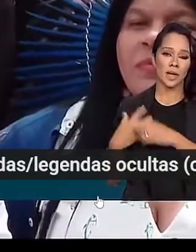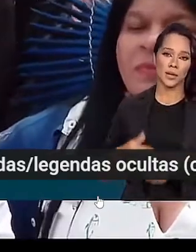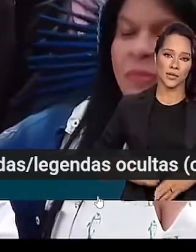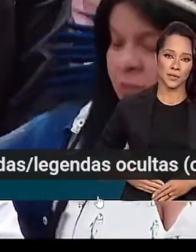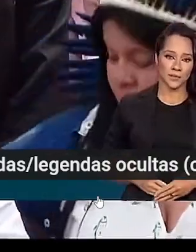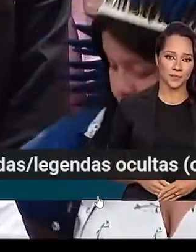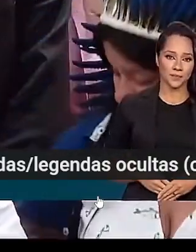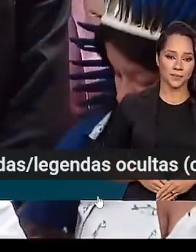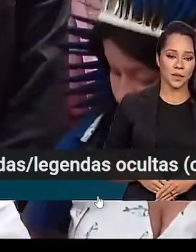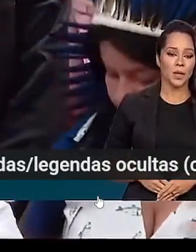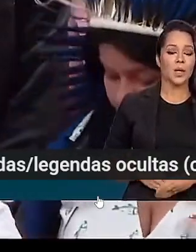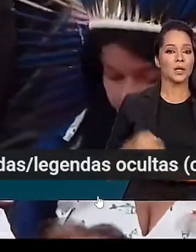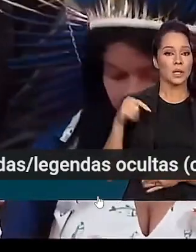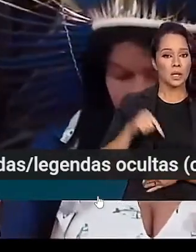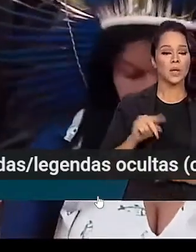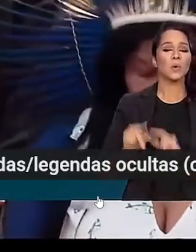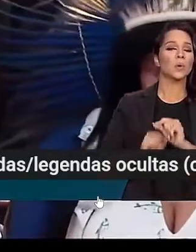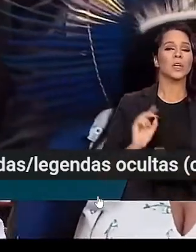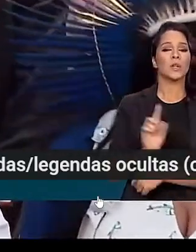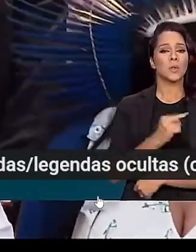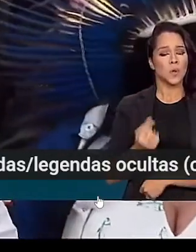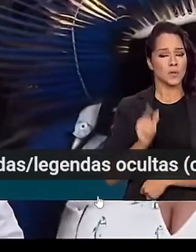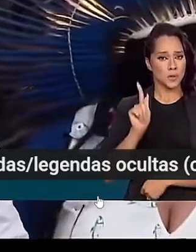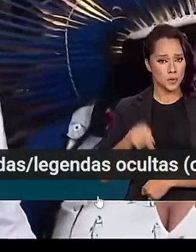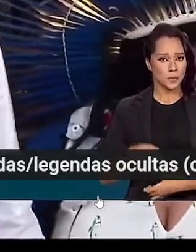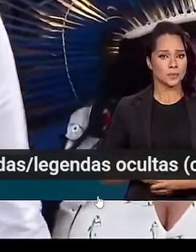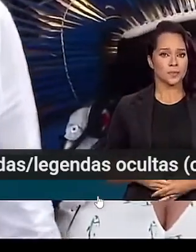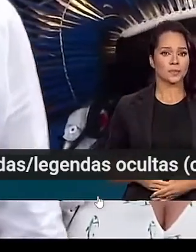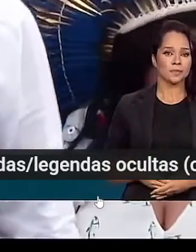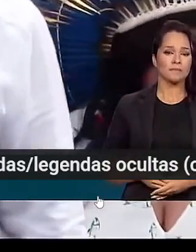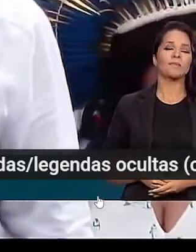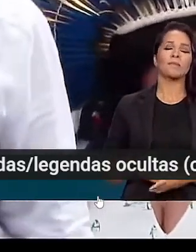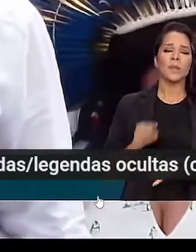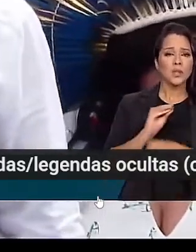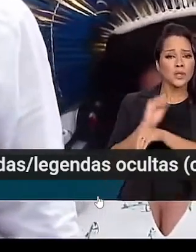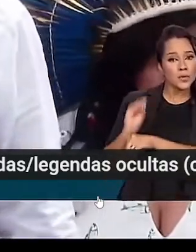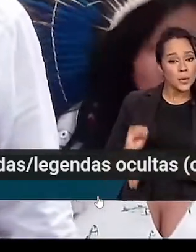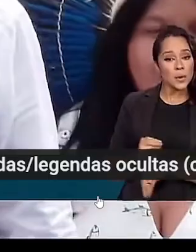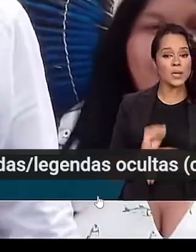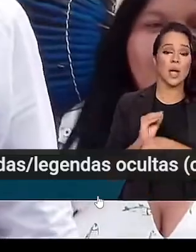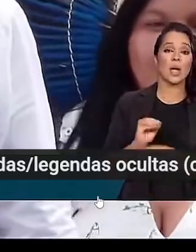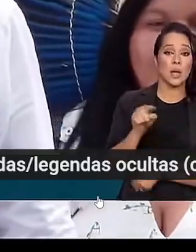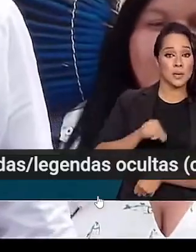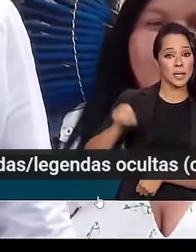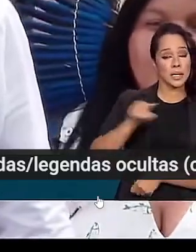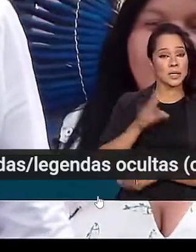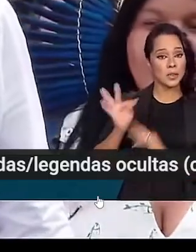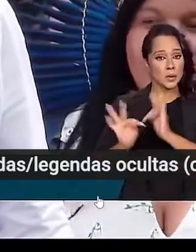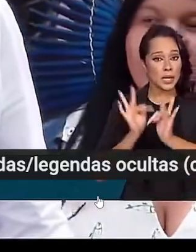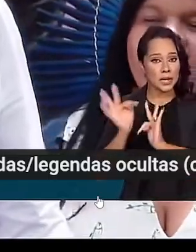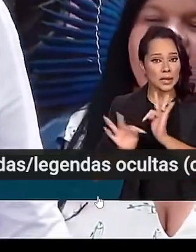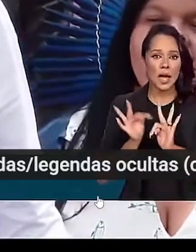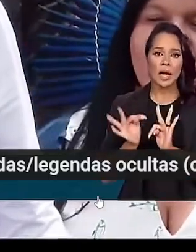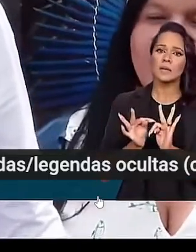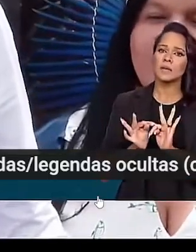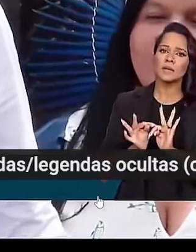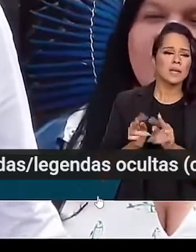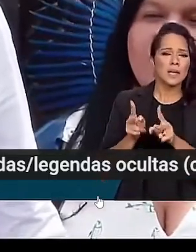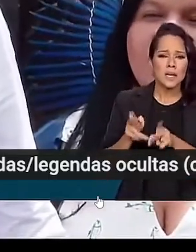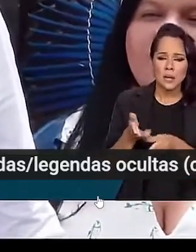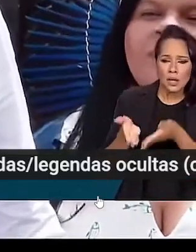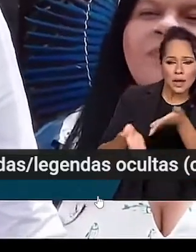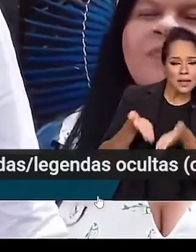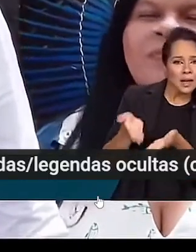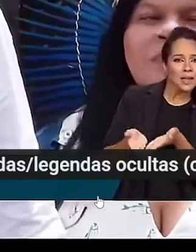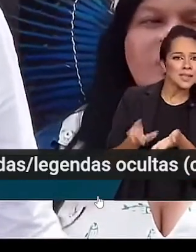a colocar as coisas em ordens lá nesse extremo do país. E aí, o que irritou o Lula, o que teria irritado o